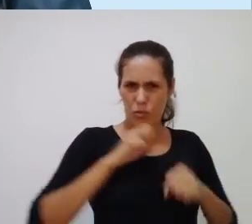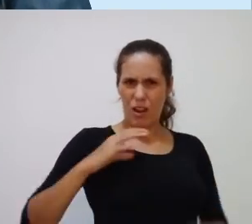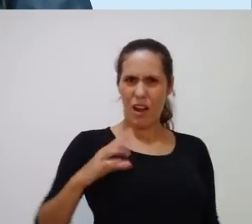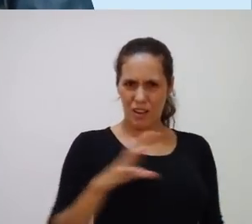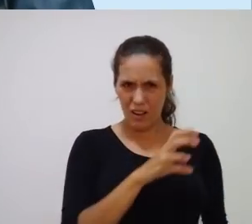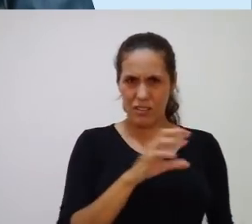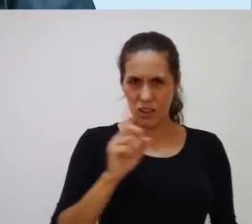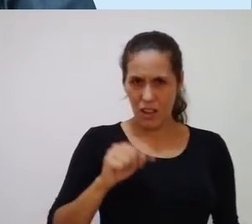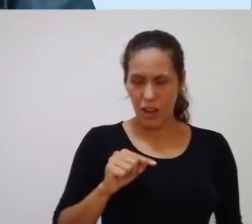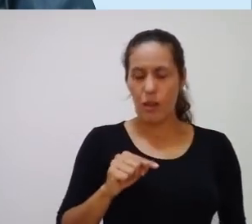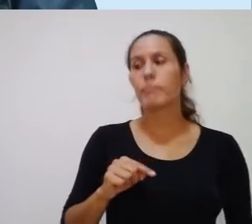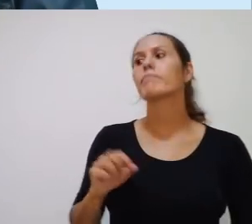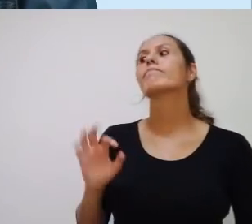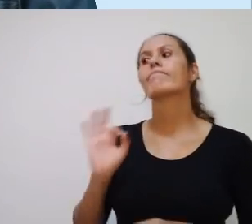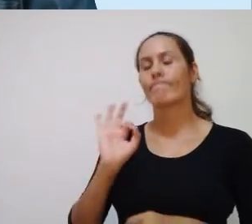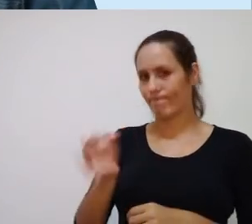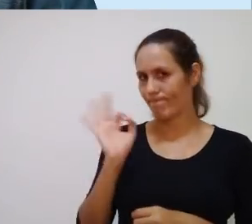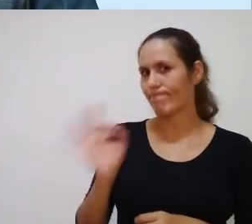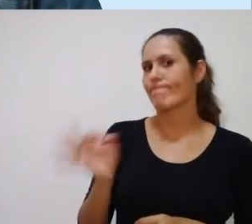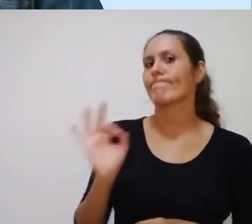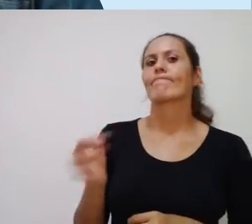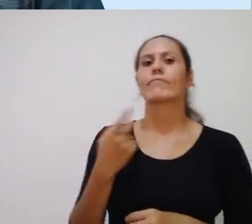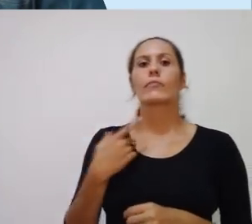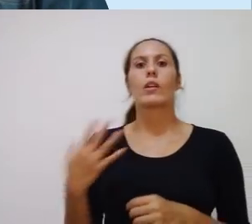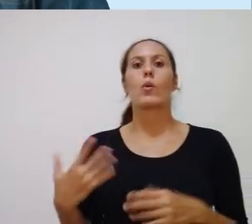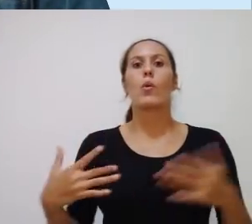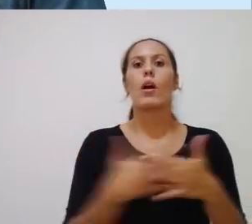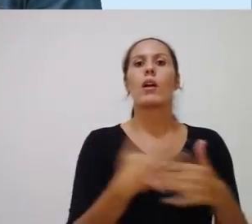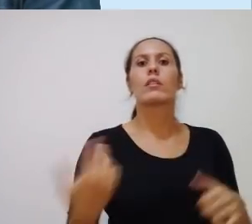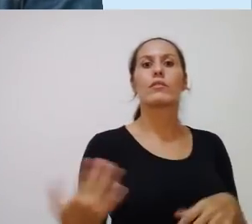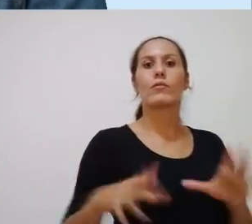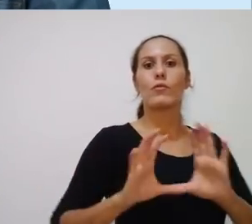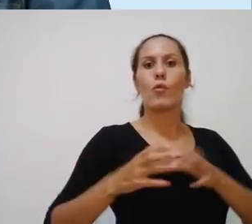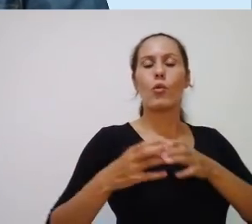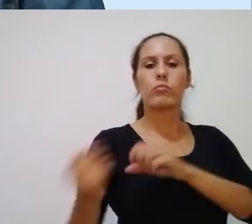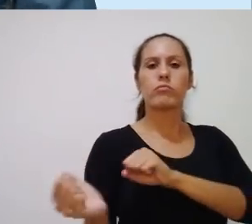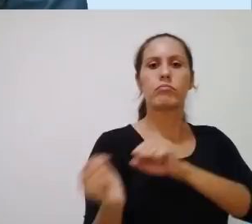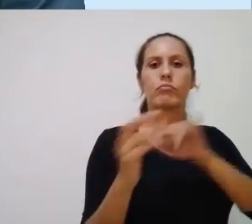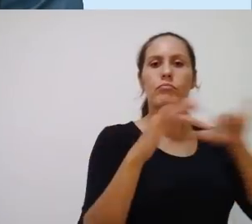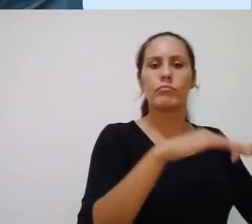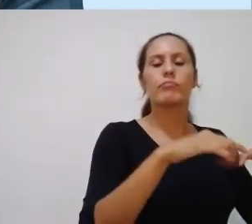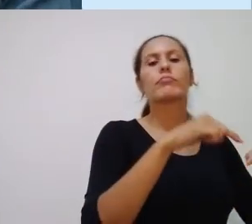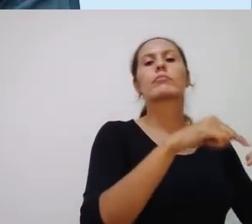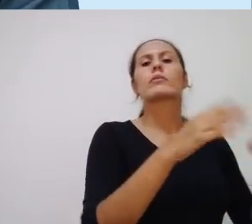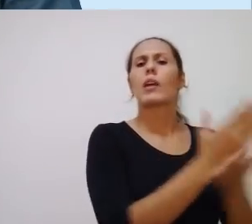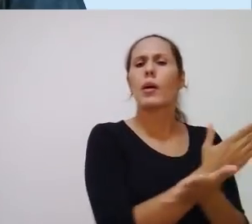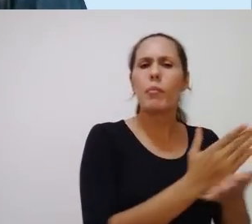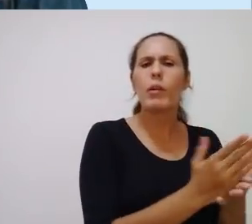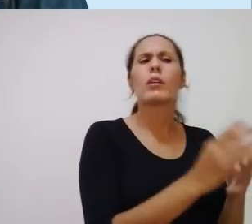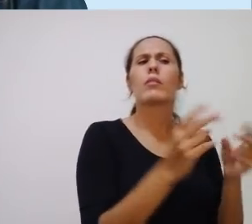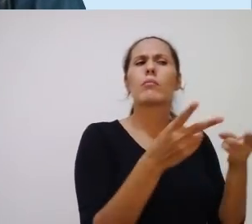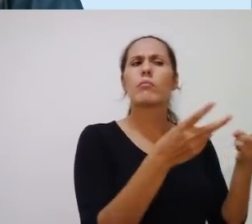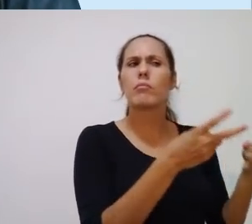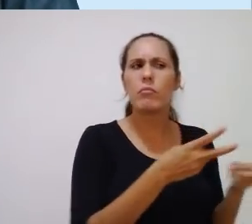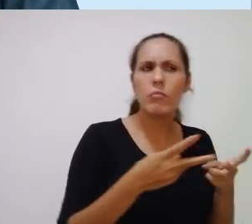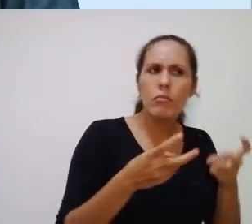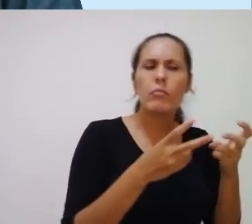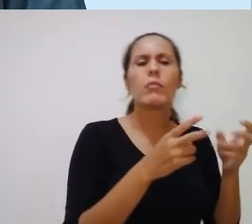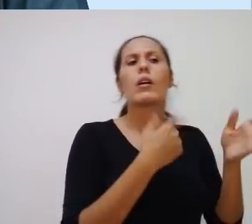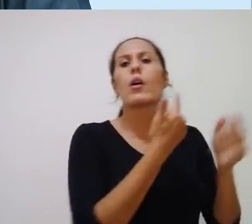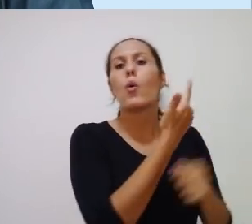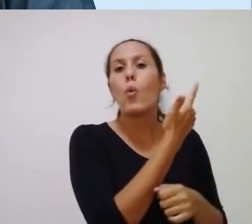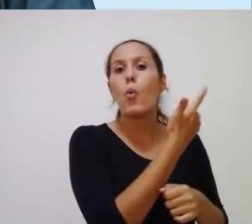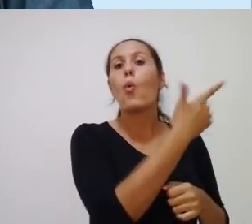foi até a cidade buscar o relatório dos óbitos anteriores da cidade, não é verdade? Outra pesquisa de campo